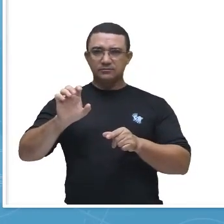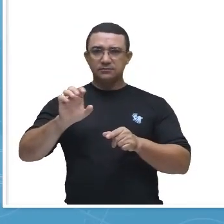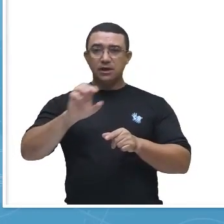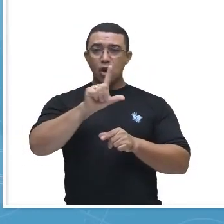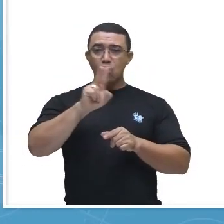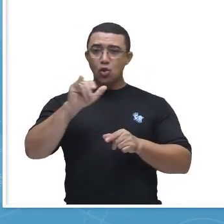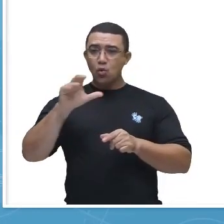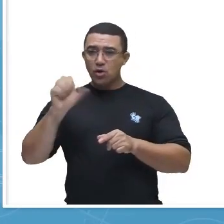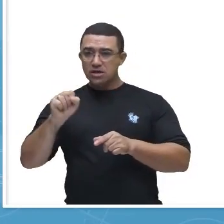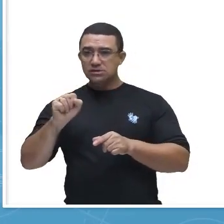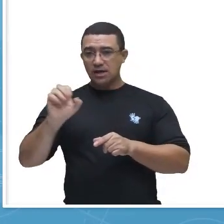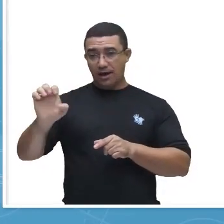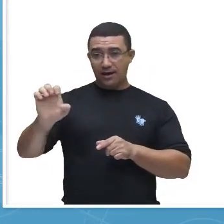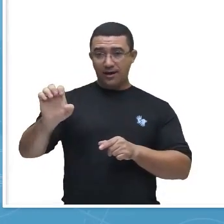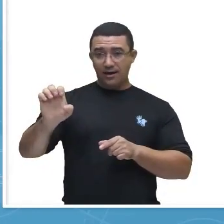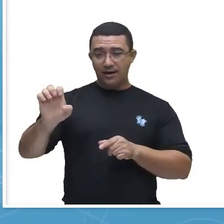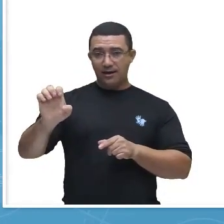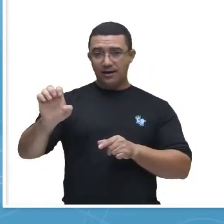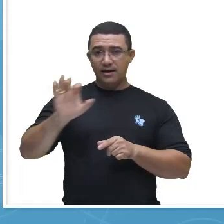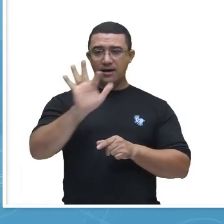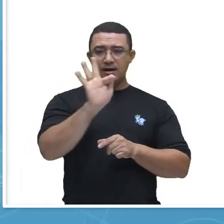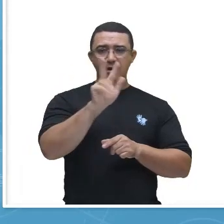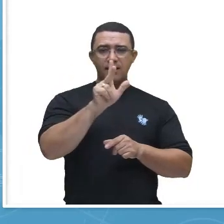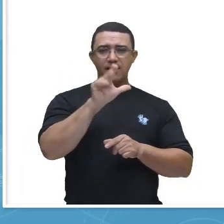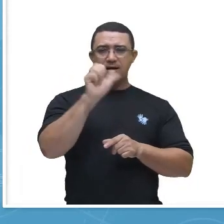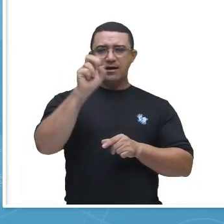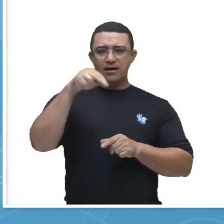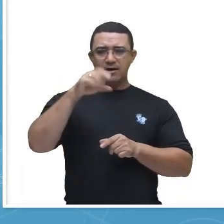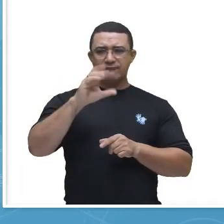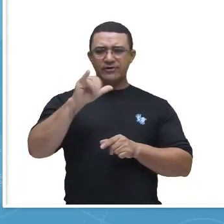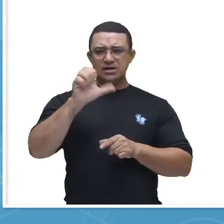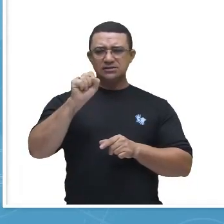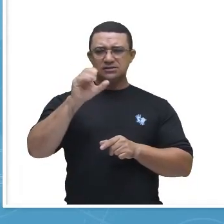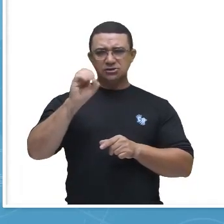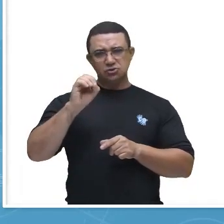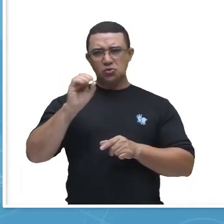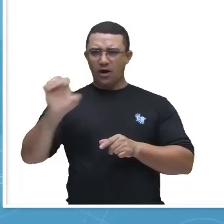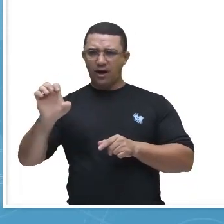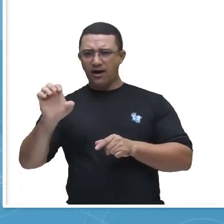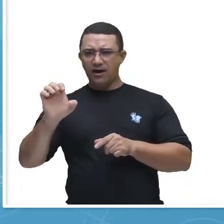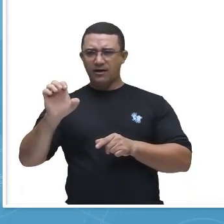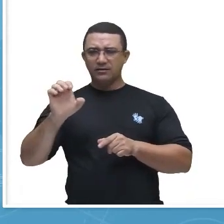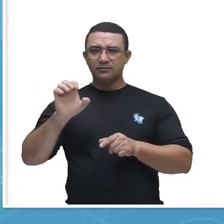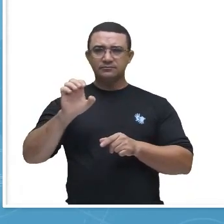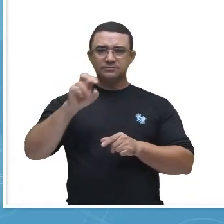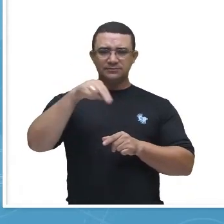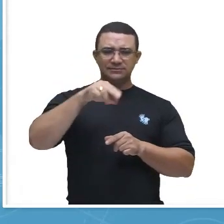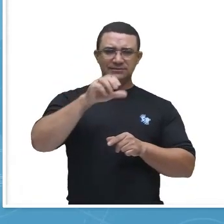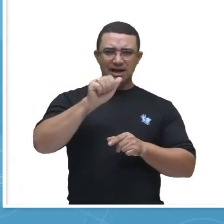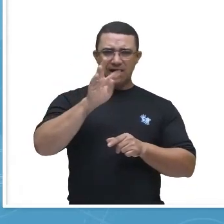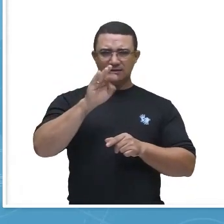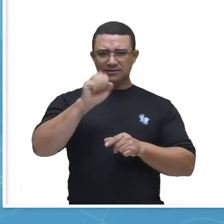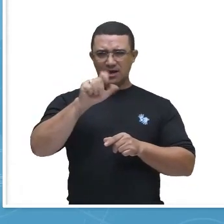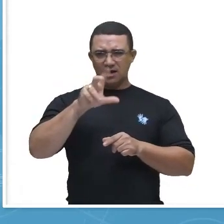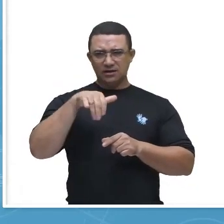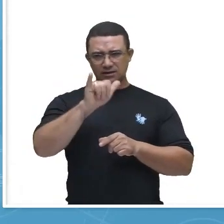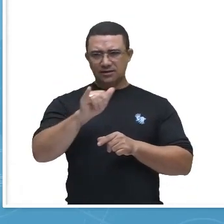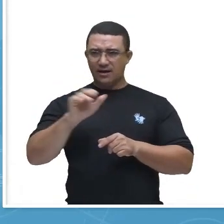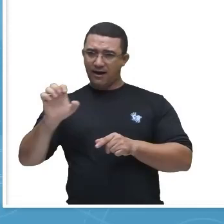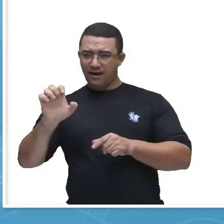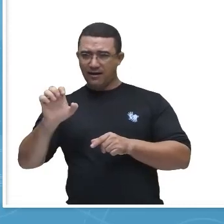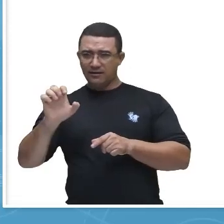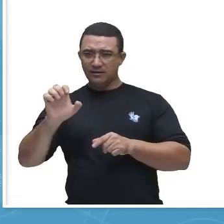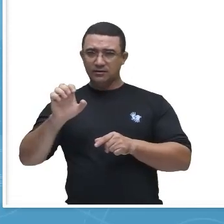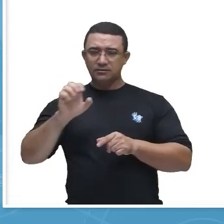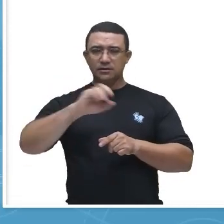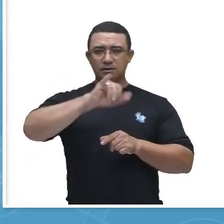Luiz colocou letra E, Francisco colocou letra D, Nathalie colocou a letra E, Jamile, letra D de